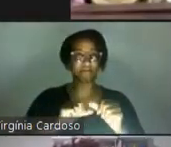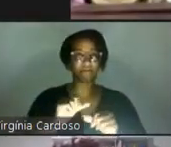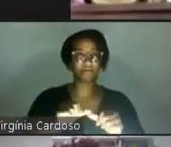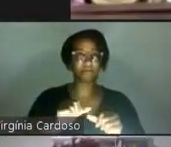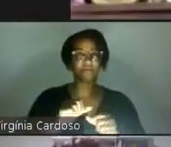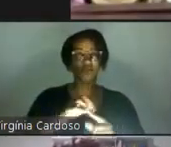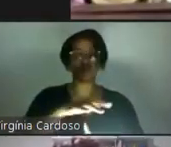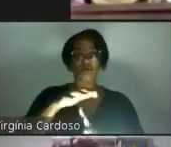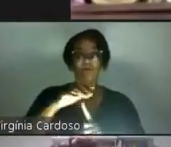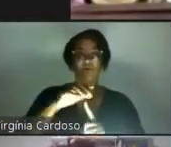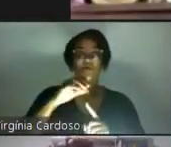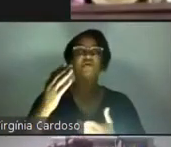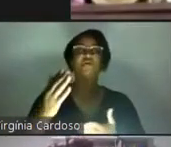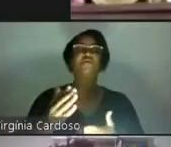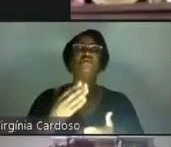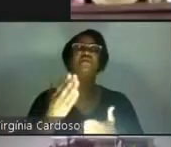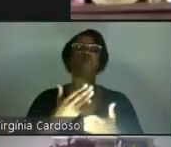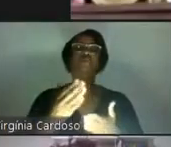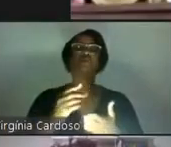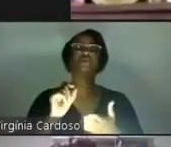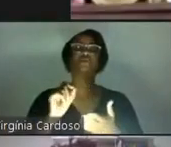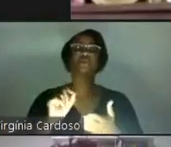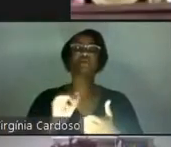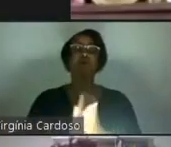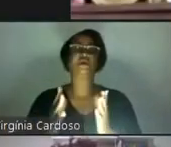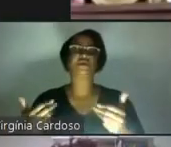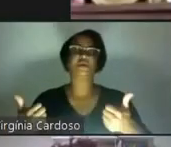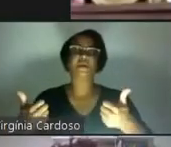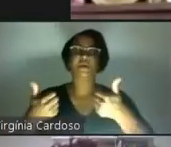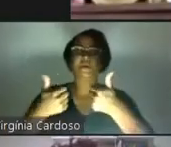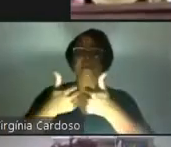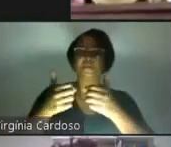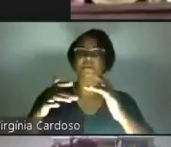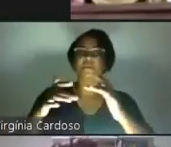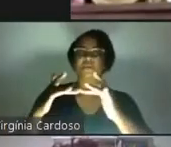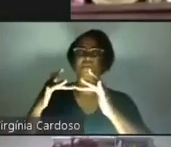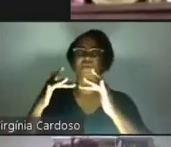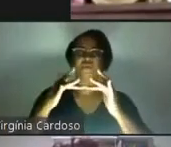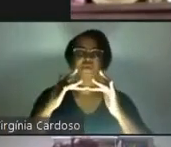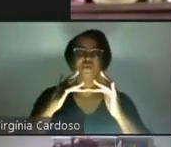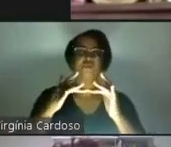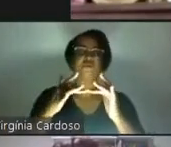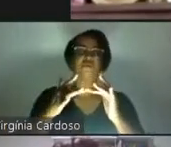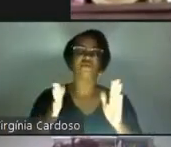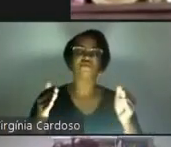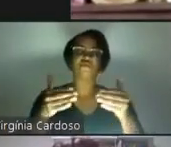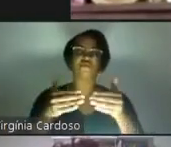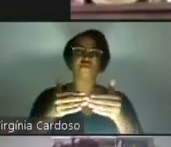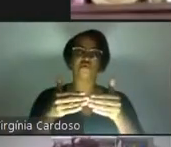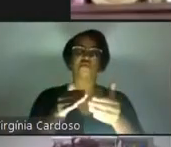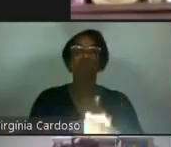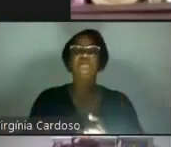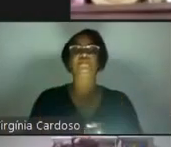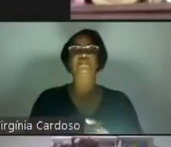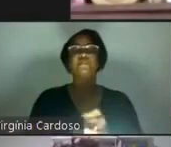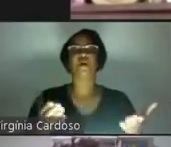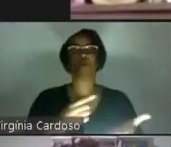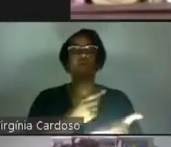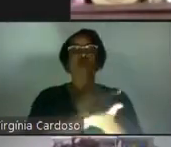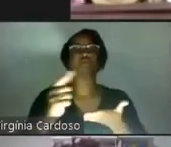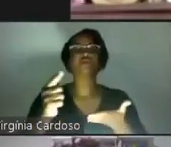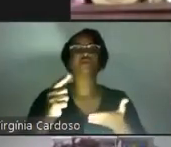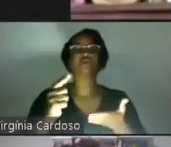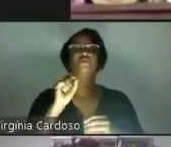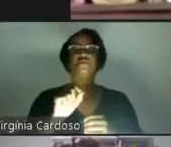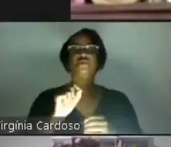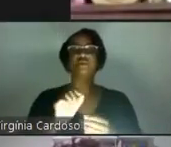não é nesse chamego, nessa proximidade, nesse contato, né? Então, eu acho que o desafio agora é a gente criar, que é totalmente